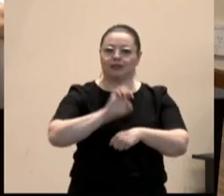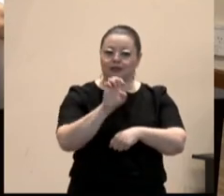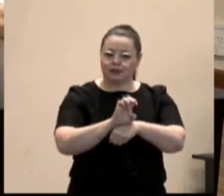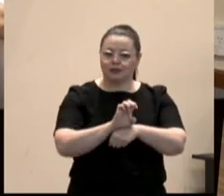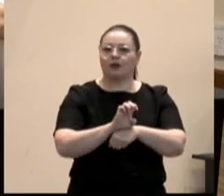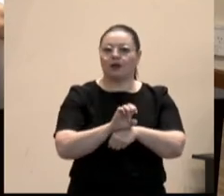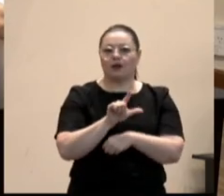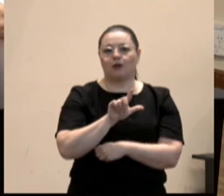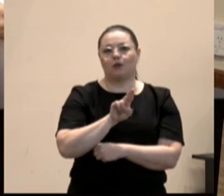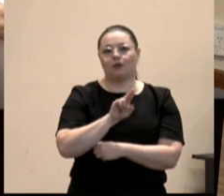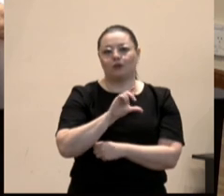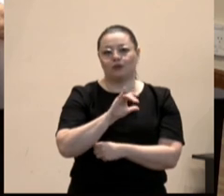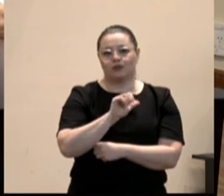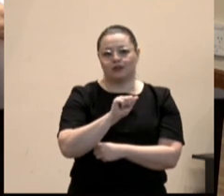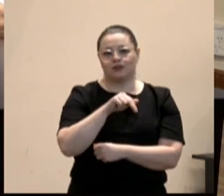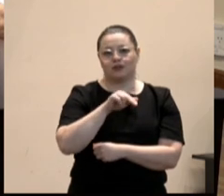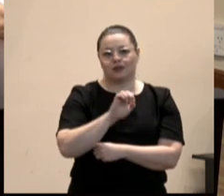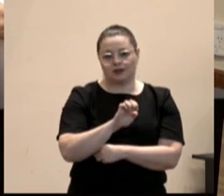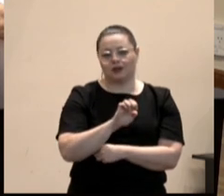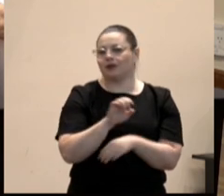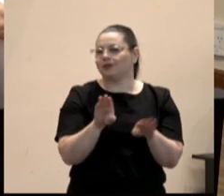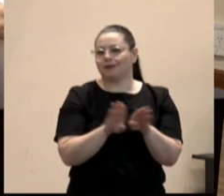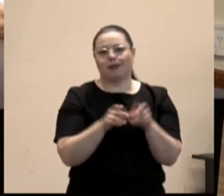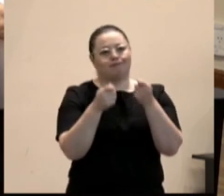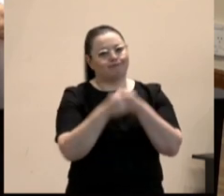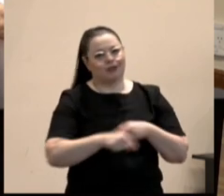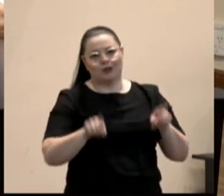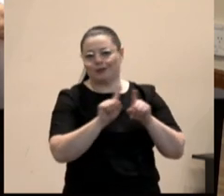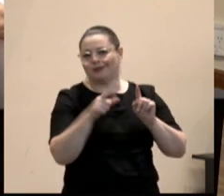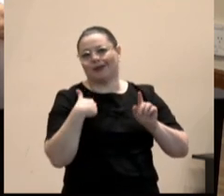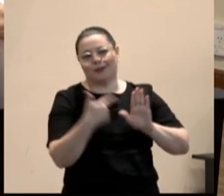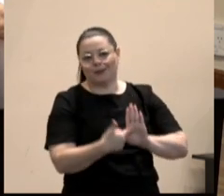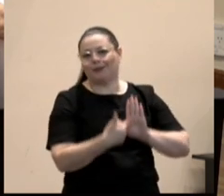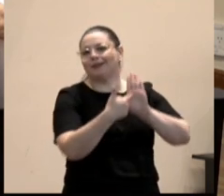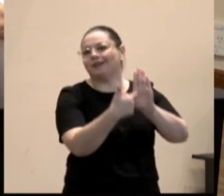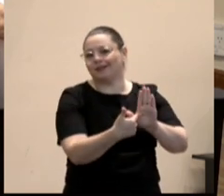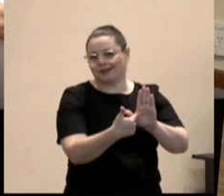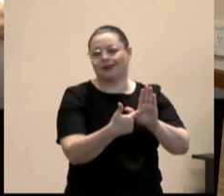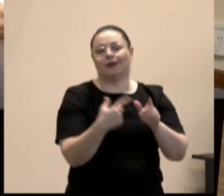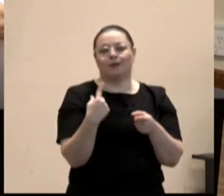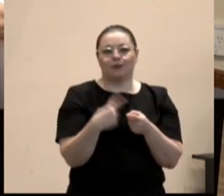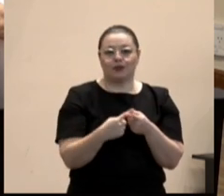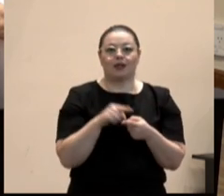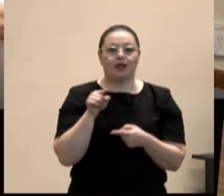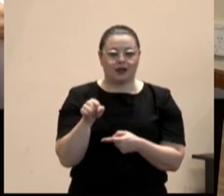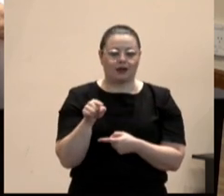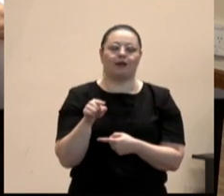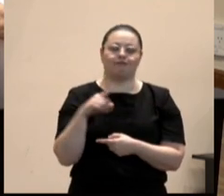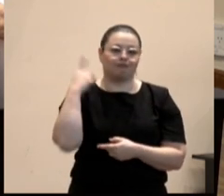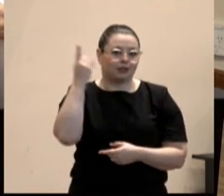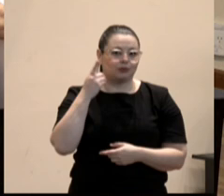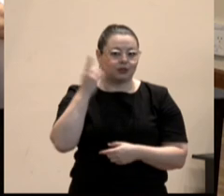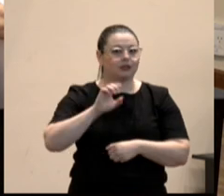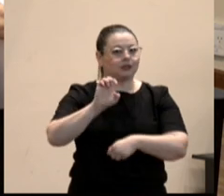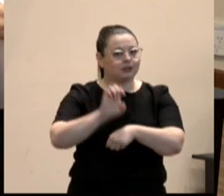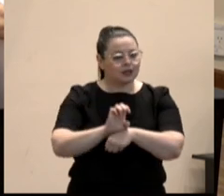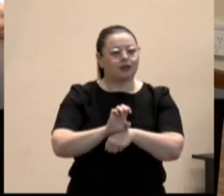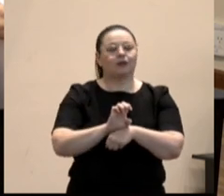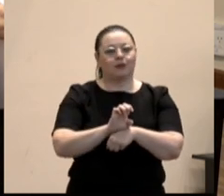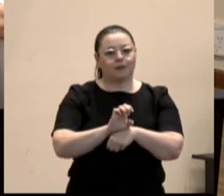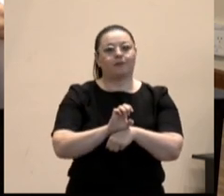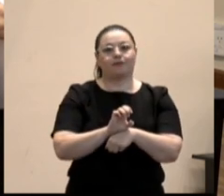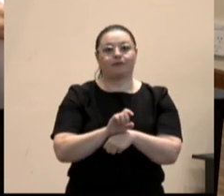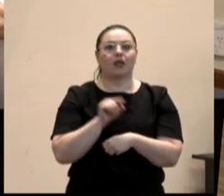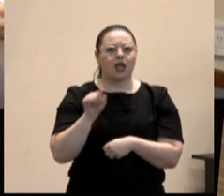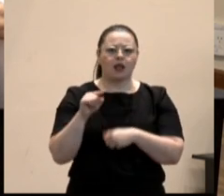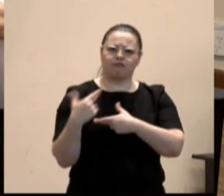estadual Luciane Carminati, que dispensa apresentações, deputada estadual pelo PT, que é responsável